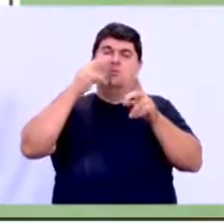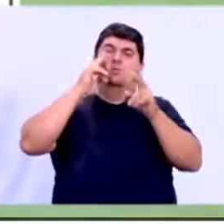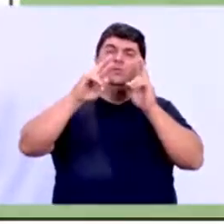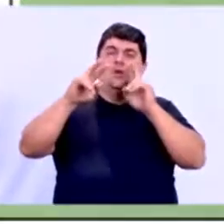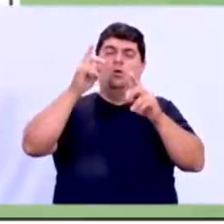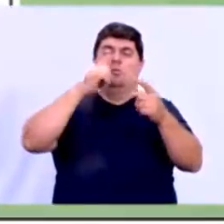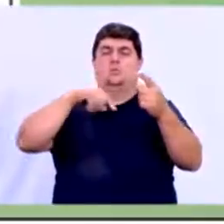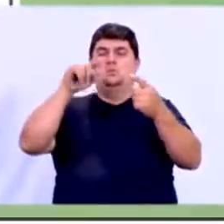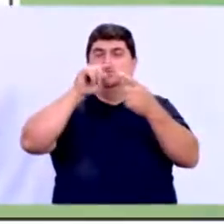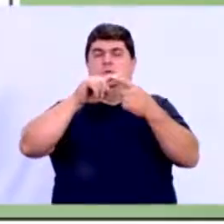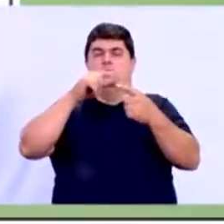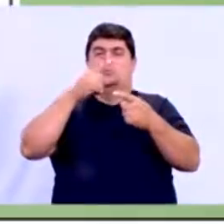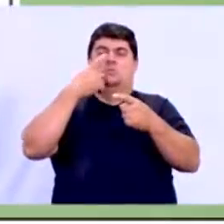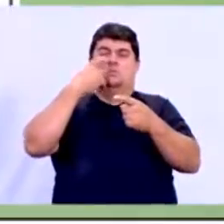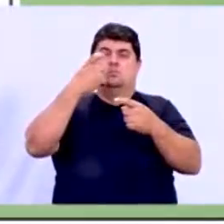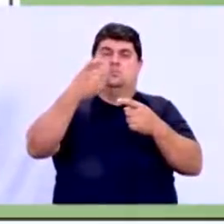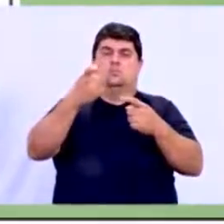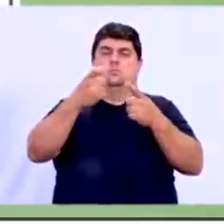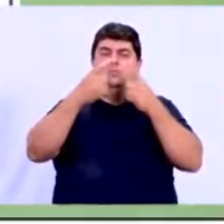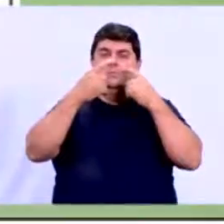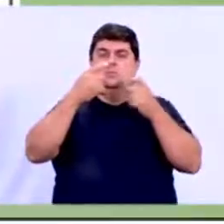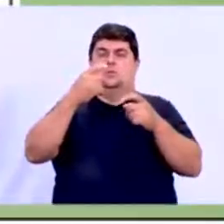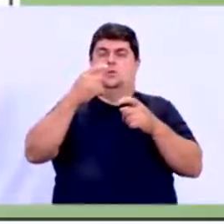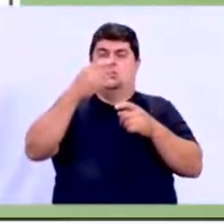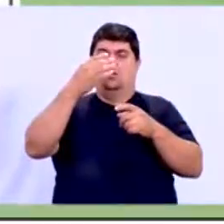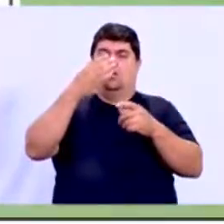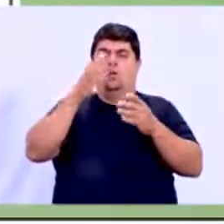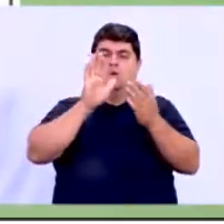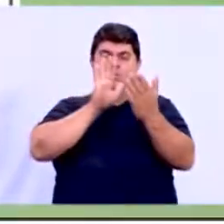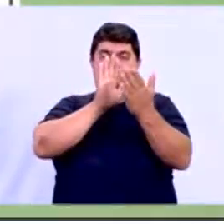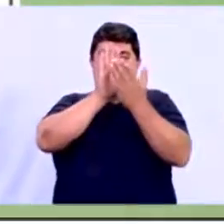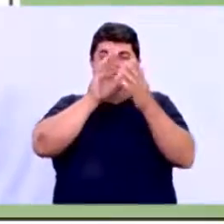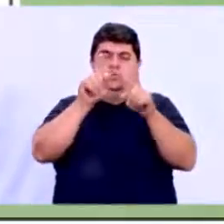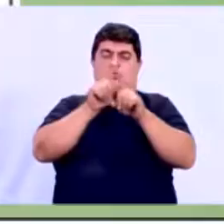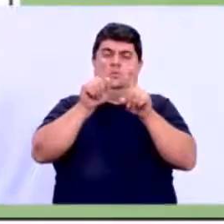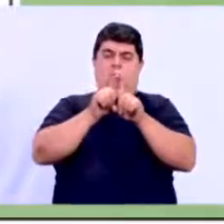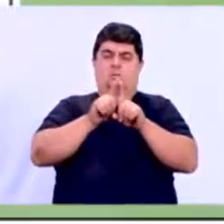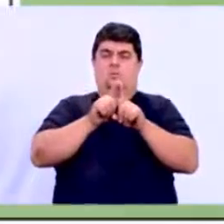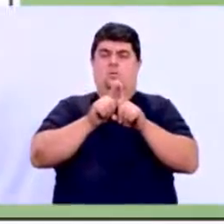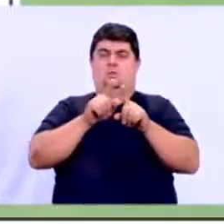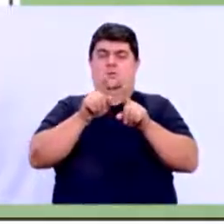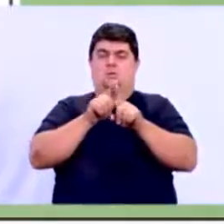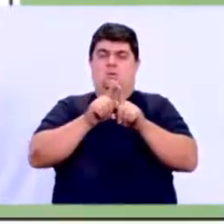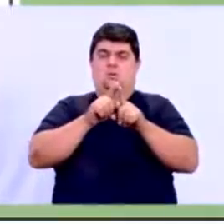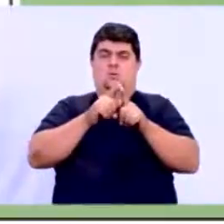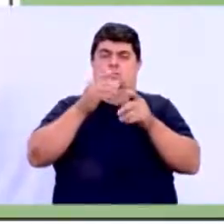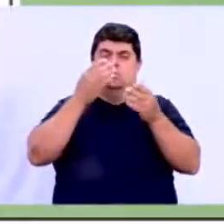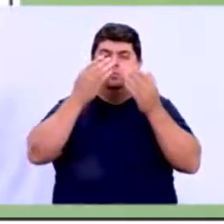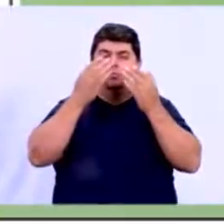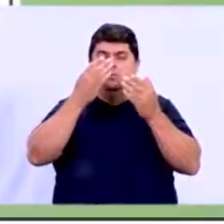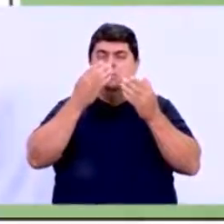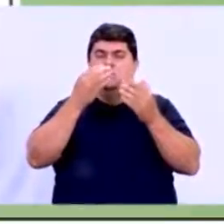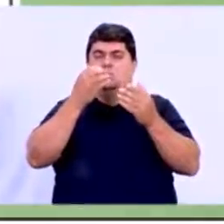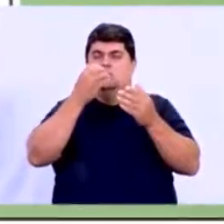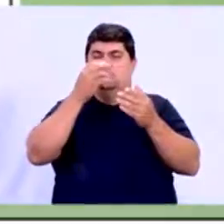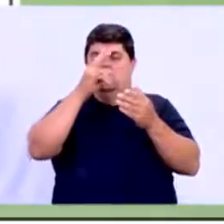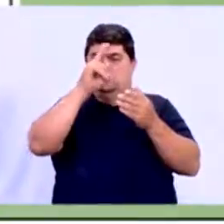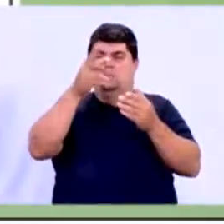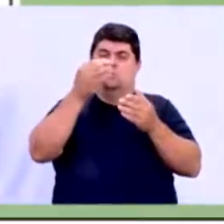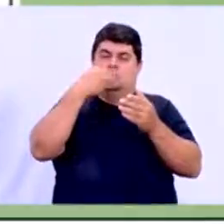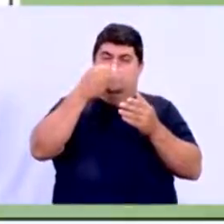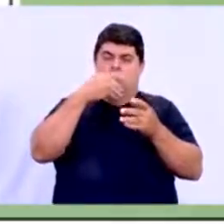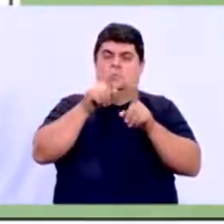missão, oportunidades, ameaça, pontos fortes e fracos, e a análise de mercados e concorrentes, bem como o